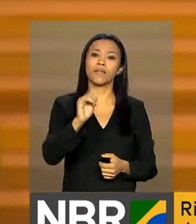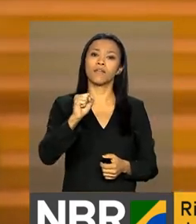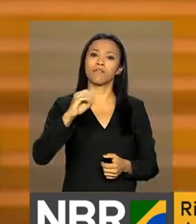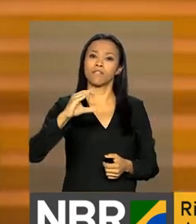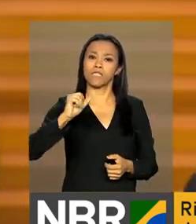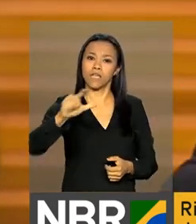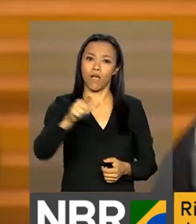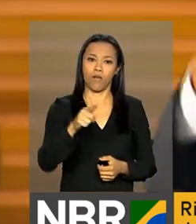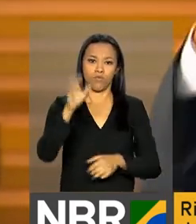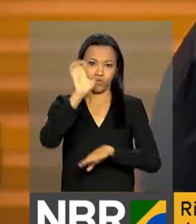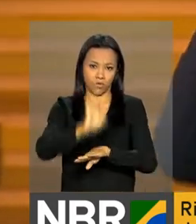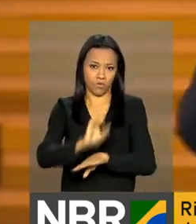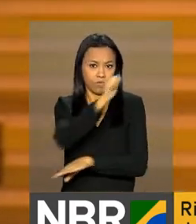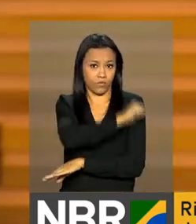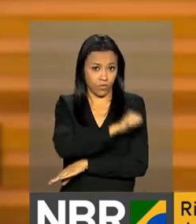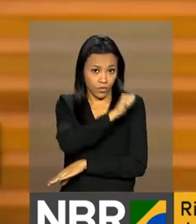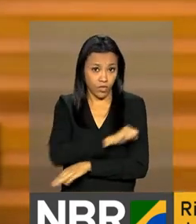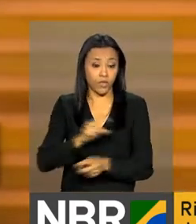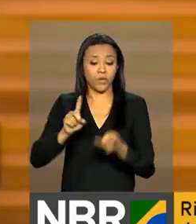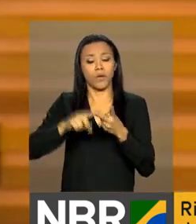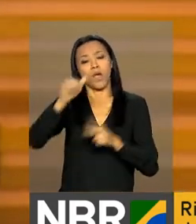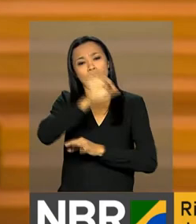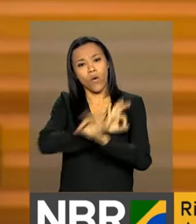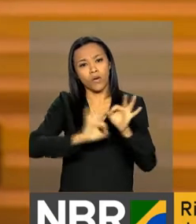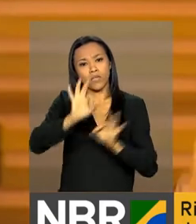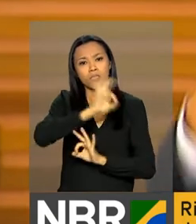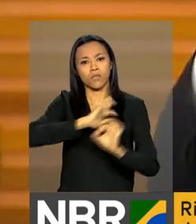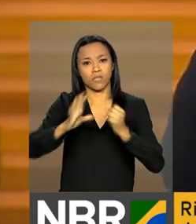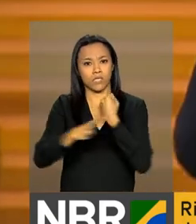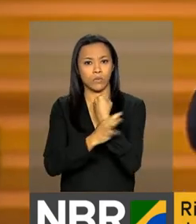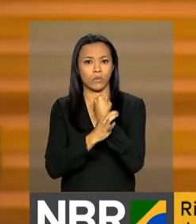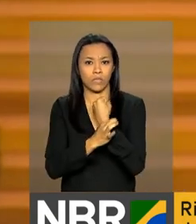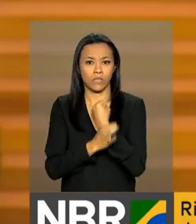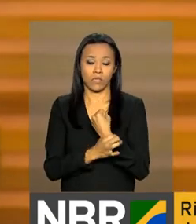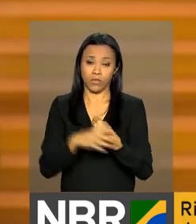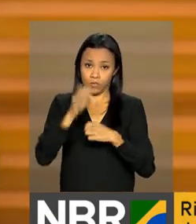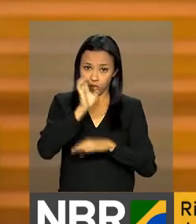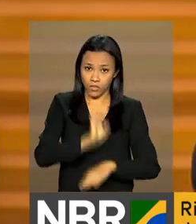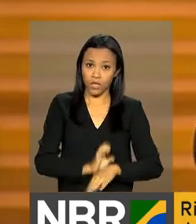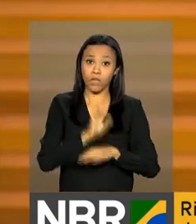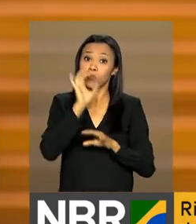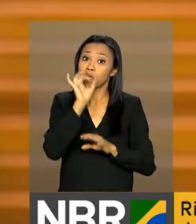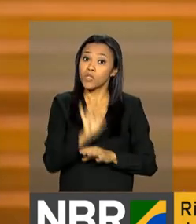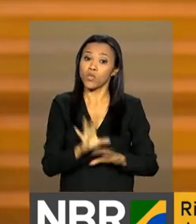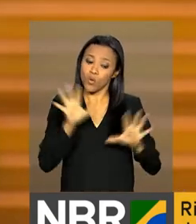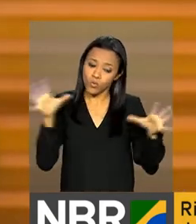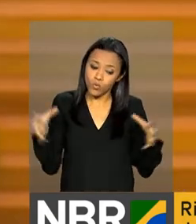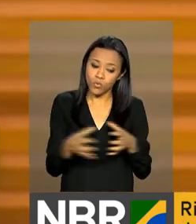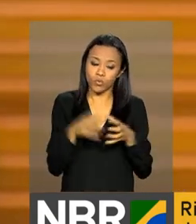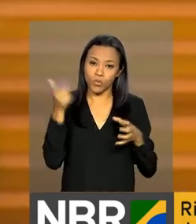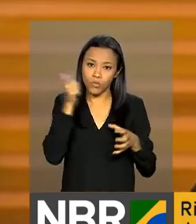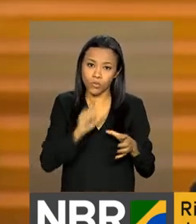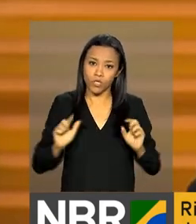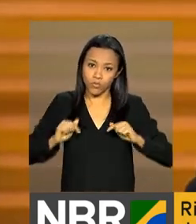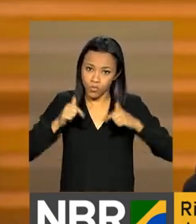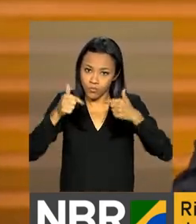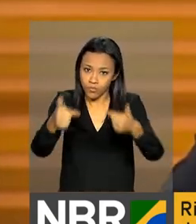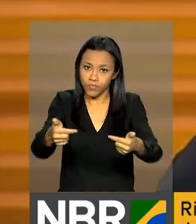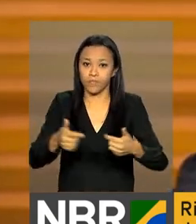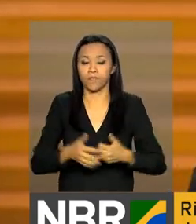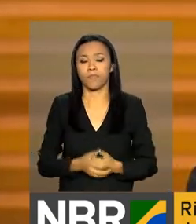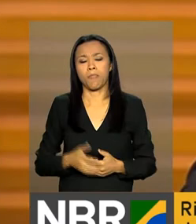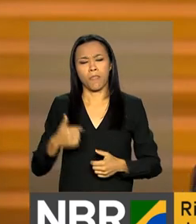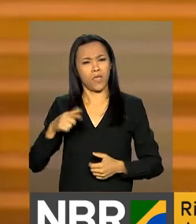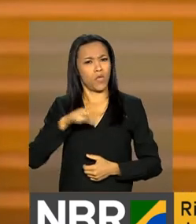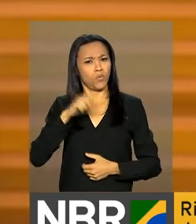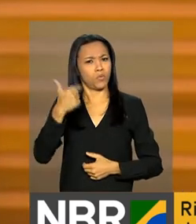do desenvolvimento, a reorganização da segurança pública, porque só em conjunto que nós vamos avançar. Eu não tenho